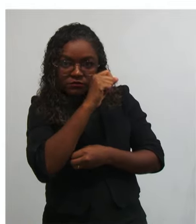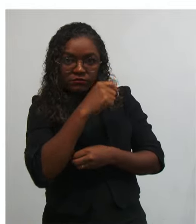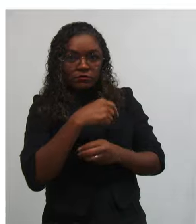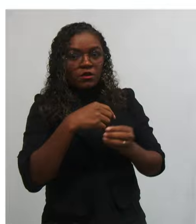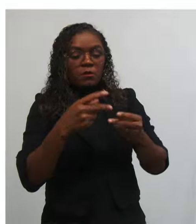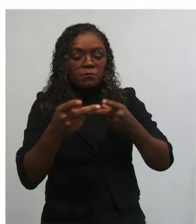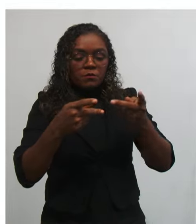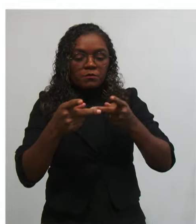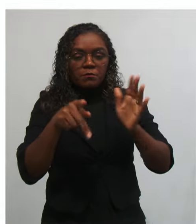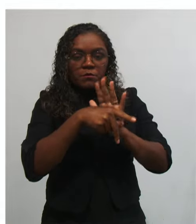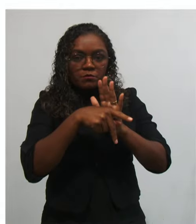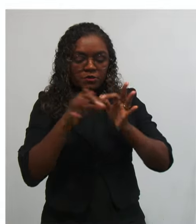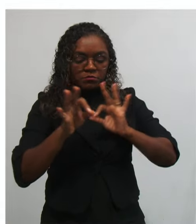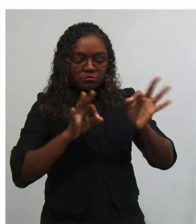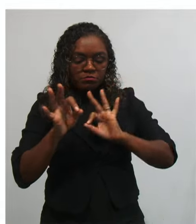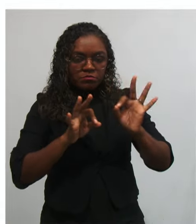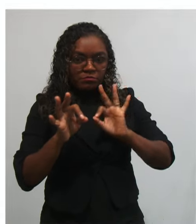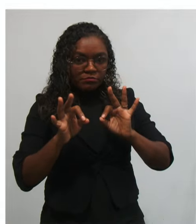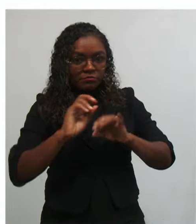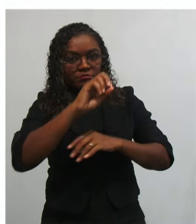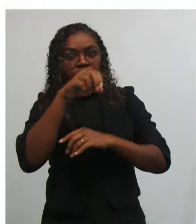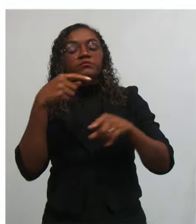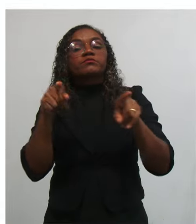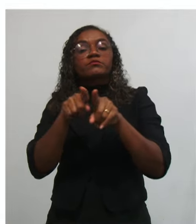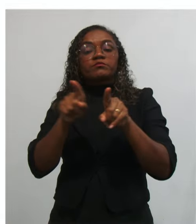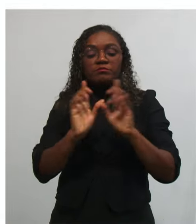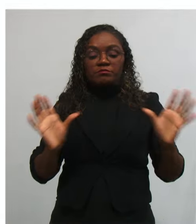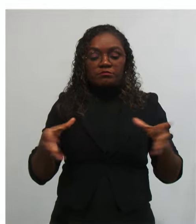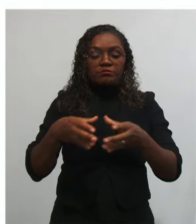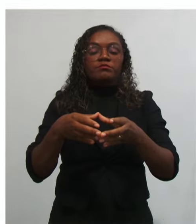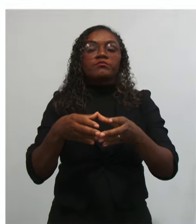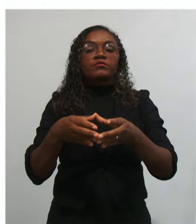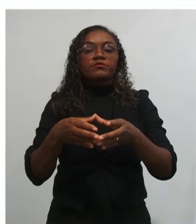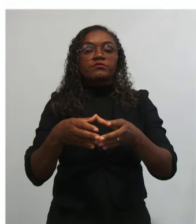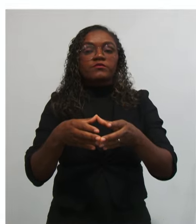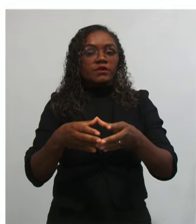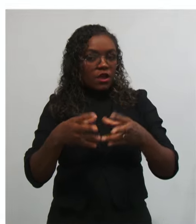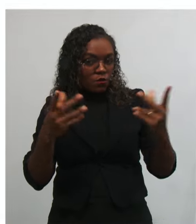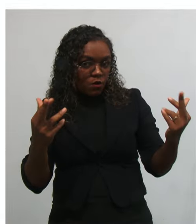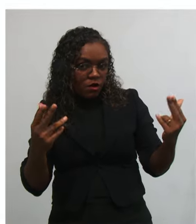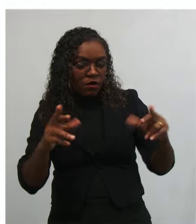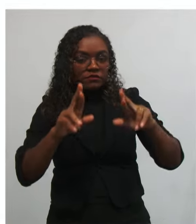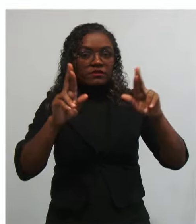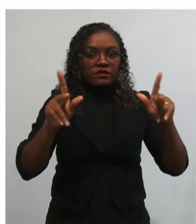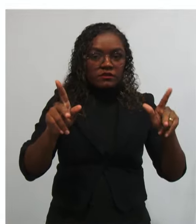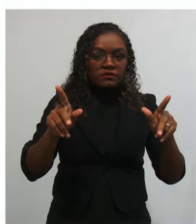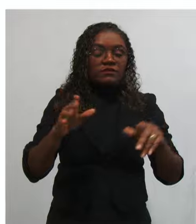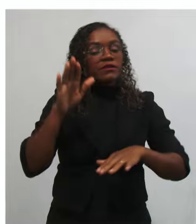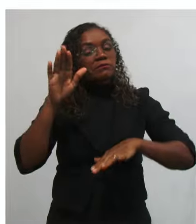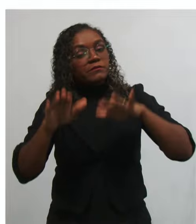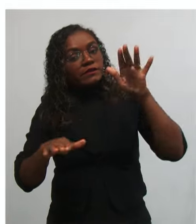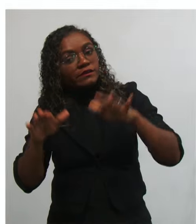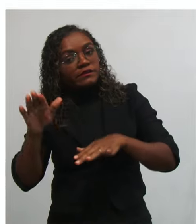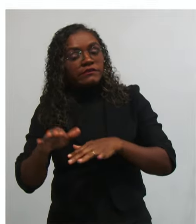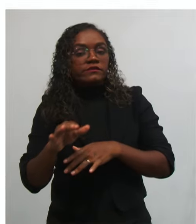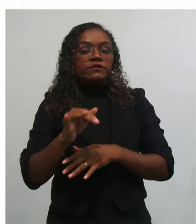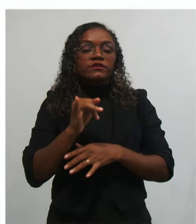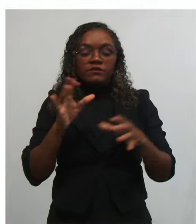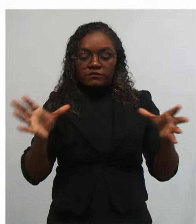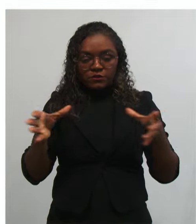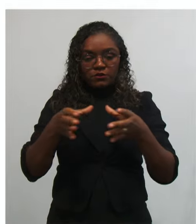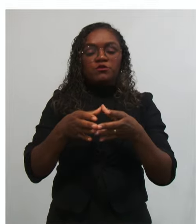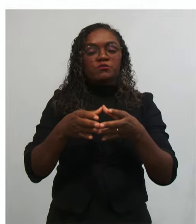planejei e como a minha turma também está se saindo porque muitas vezes você tem uma visão apenas da